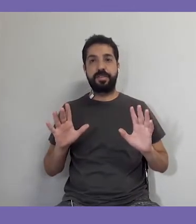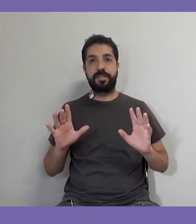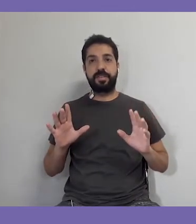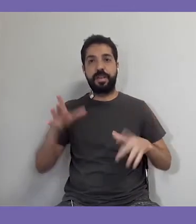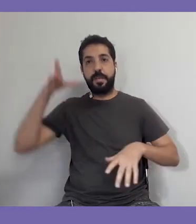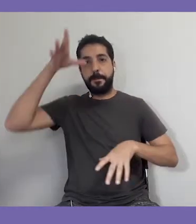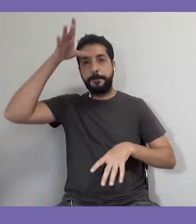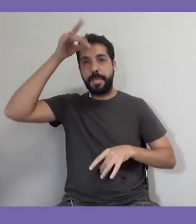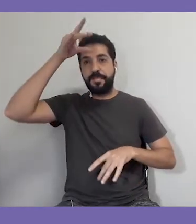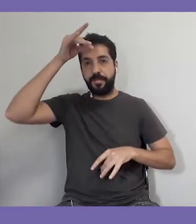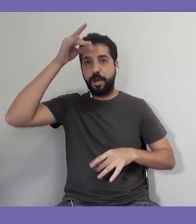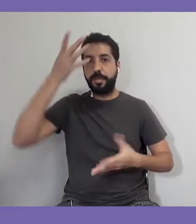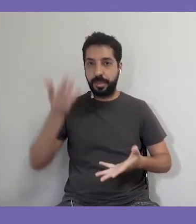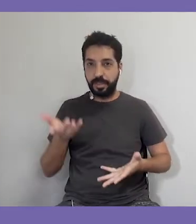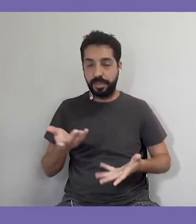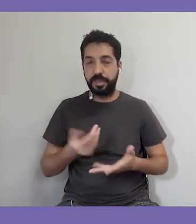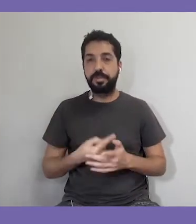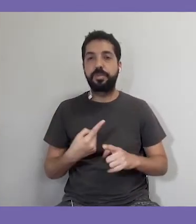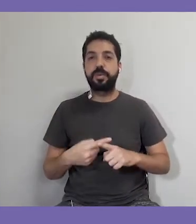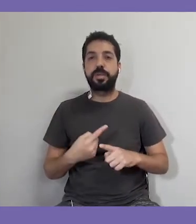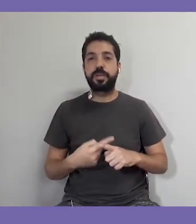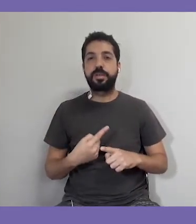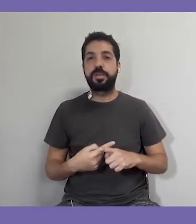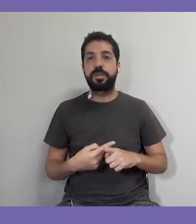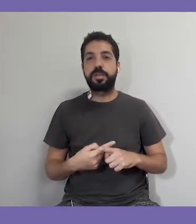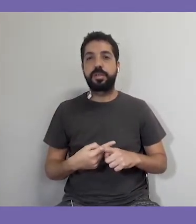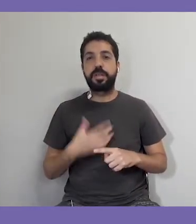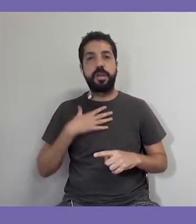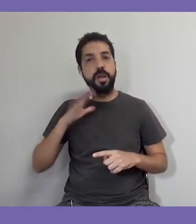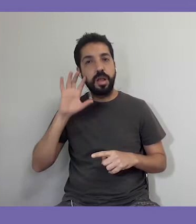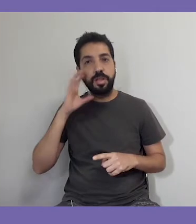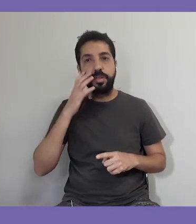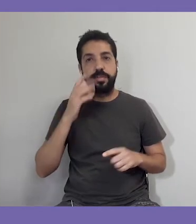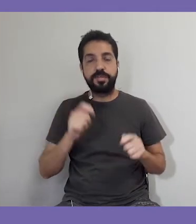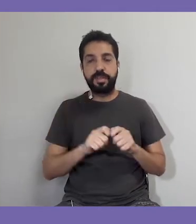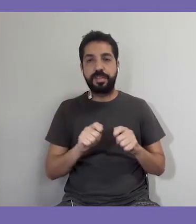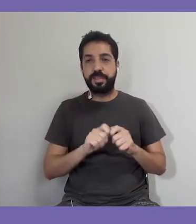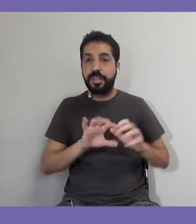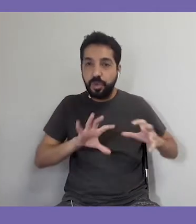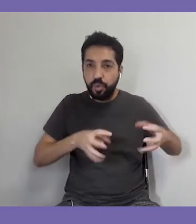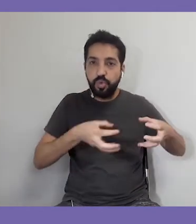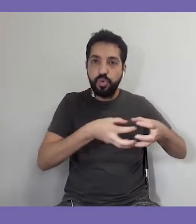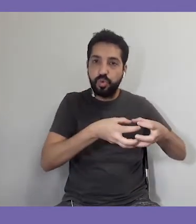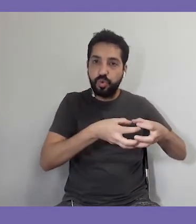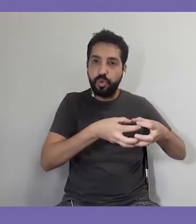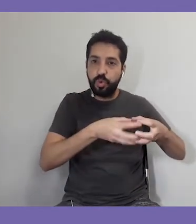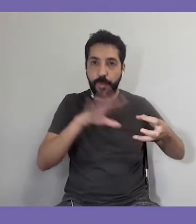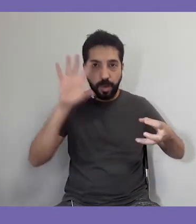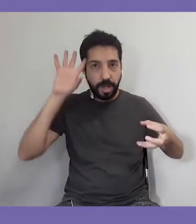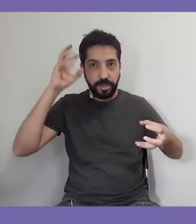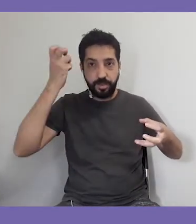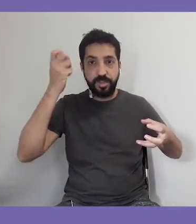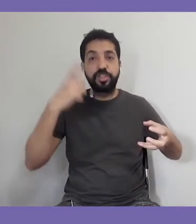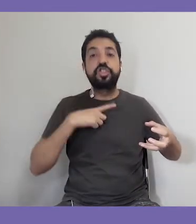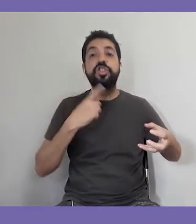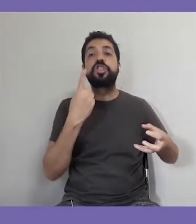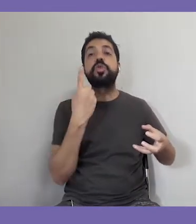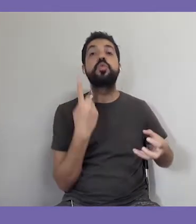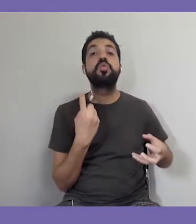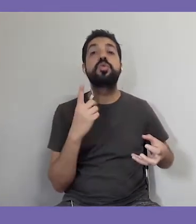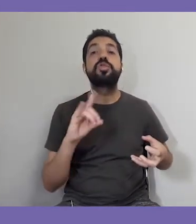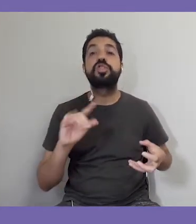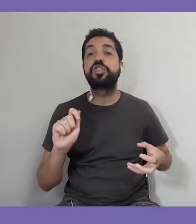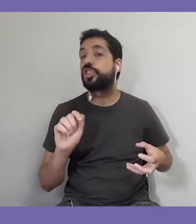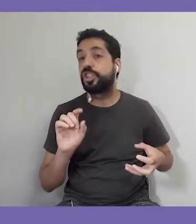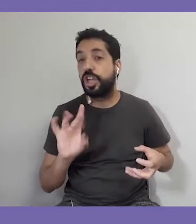de performance, né? Porque a gente decidiu fazer a direção coletiva, a gente tinha um dia só